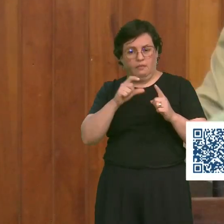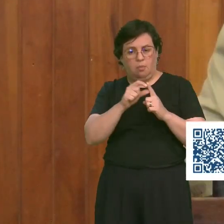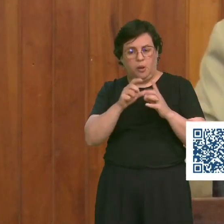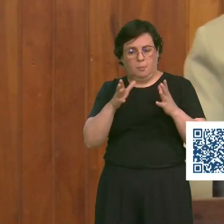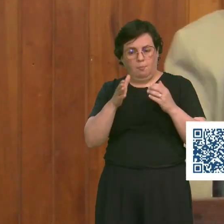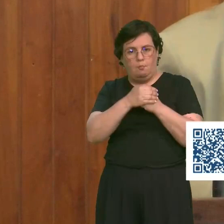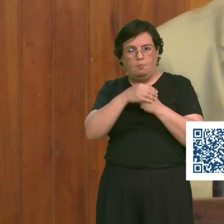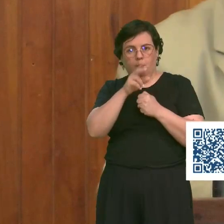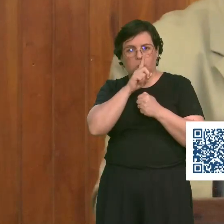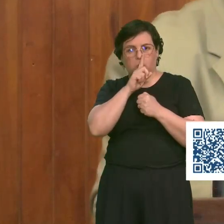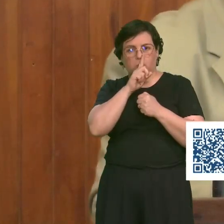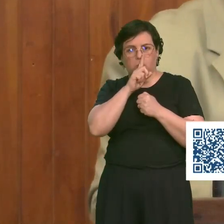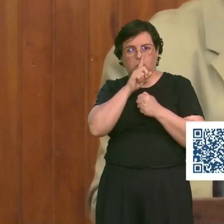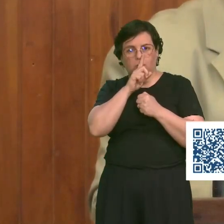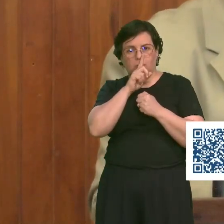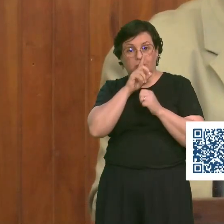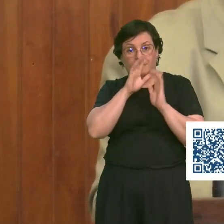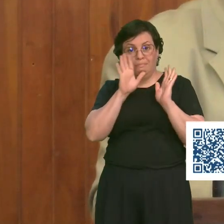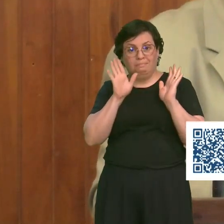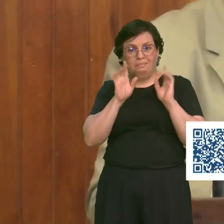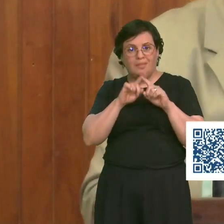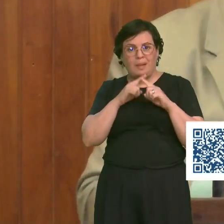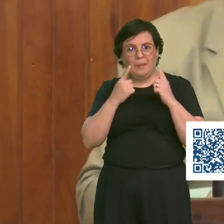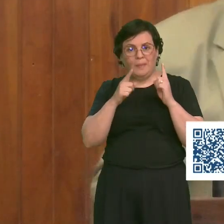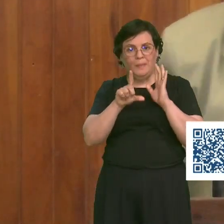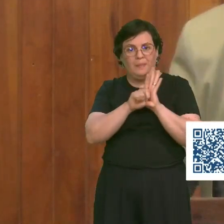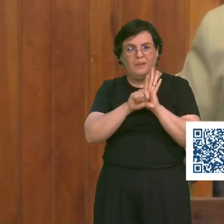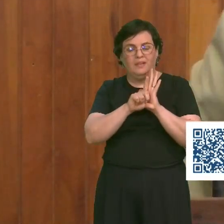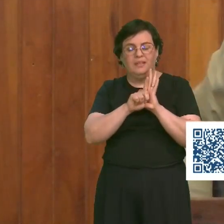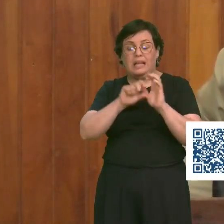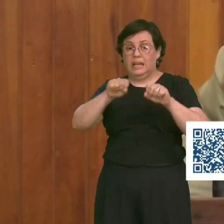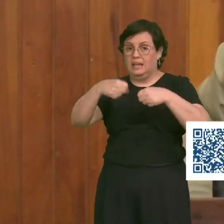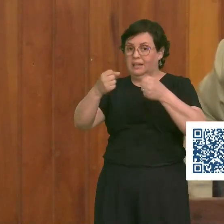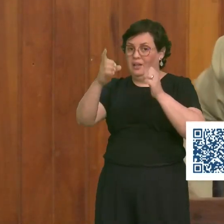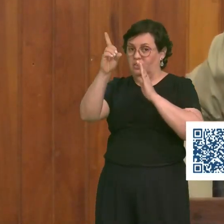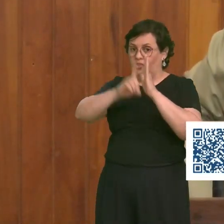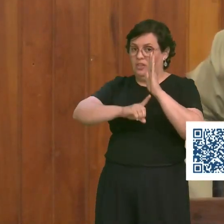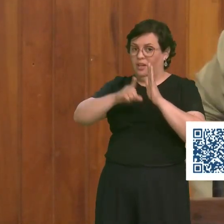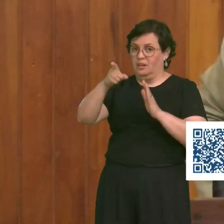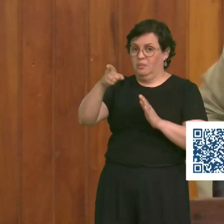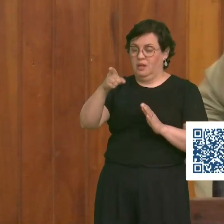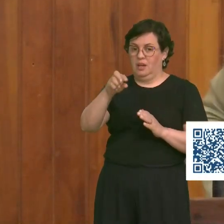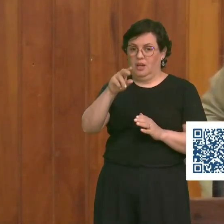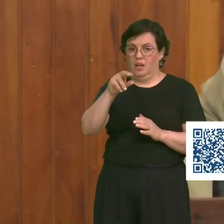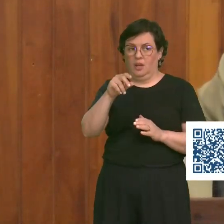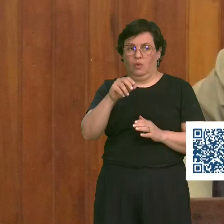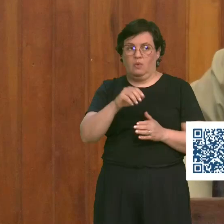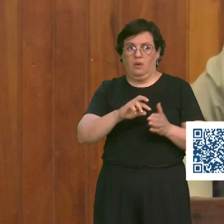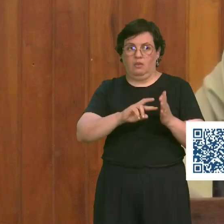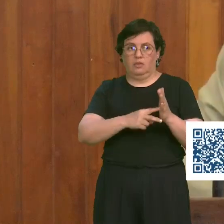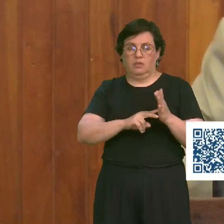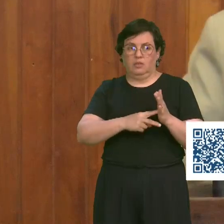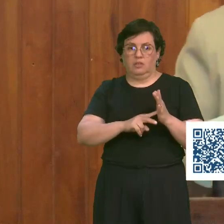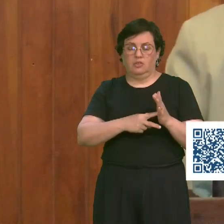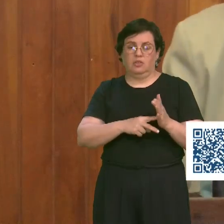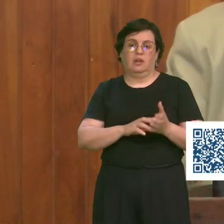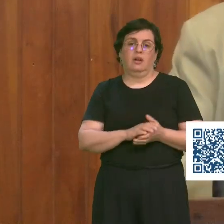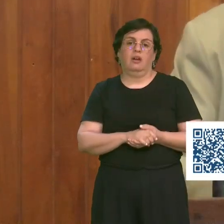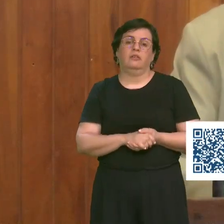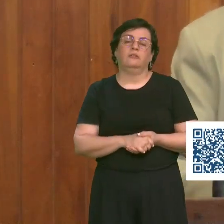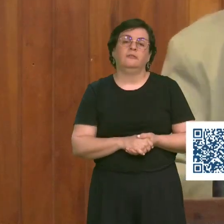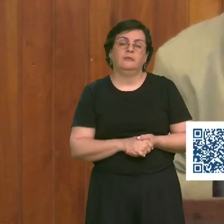Ainda bem que ele a lei lhe dá o direito de como dirigente sindical cedido para o sindicato